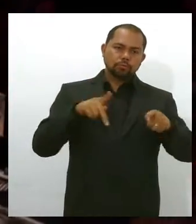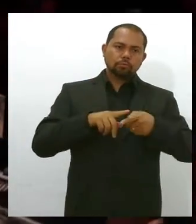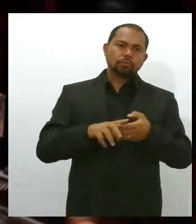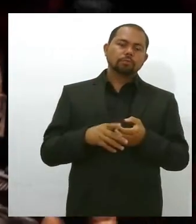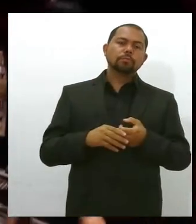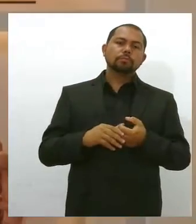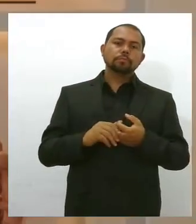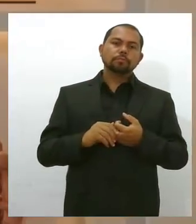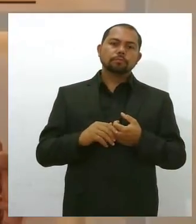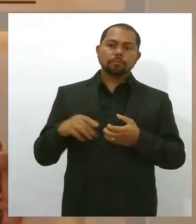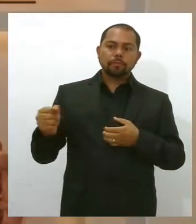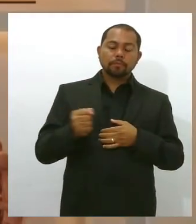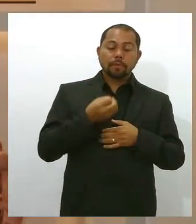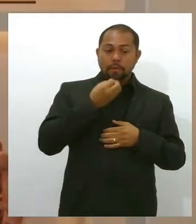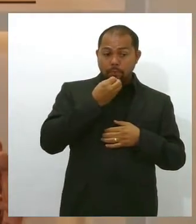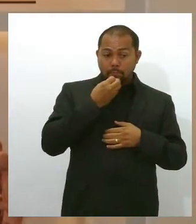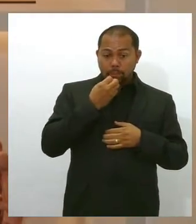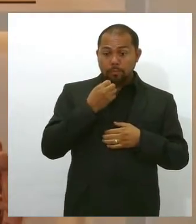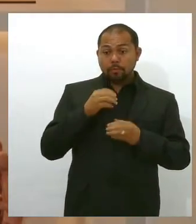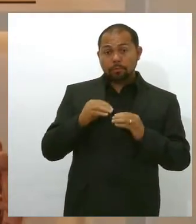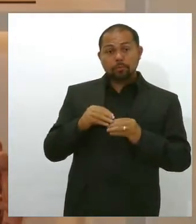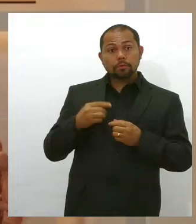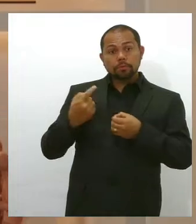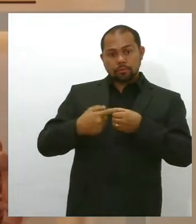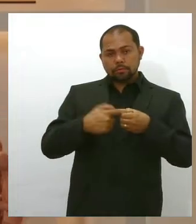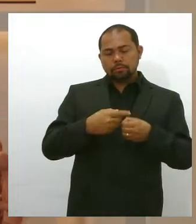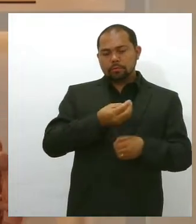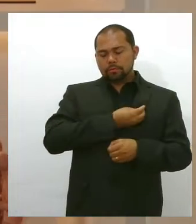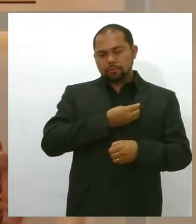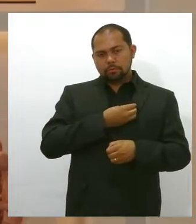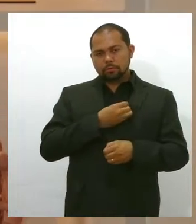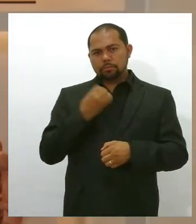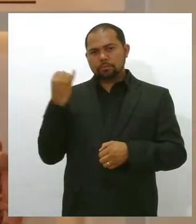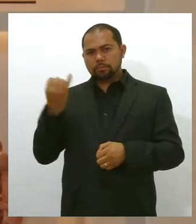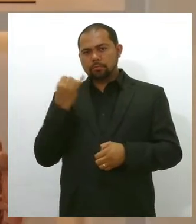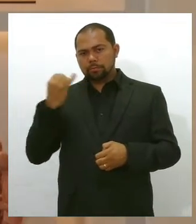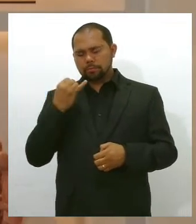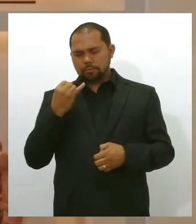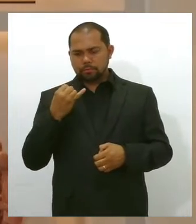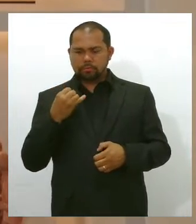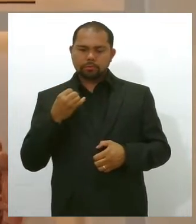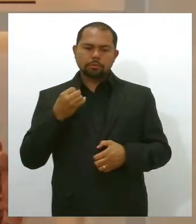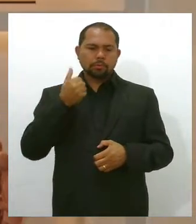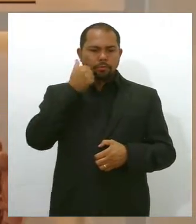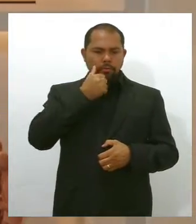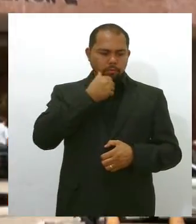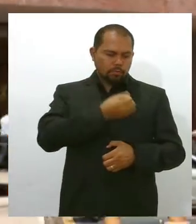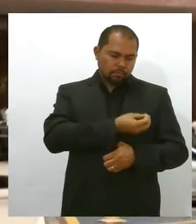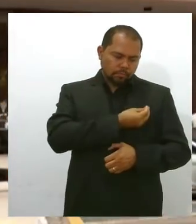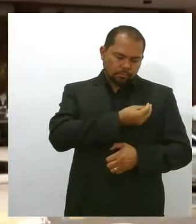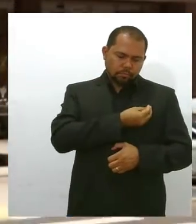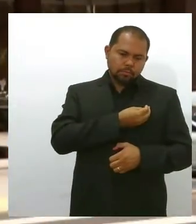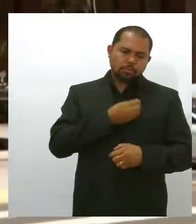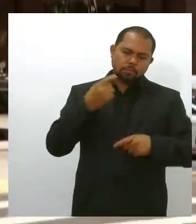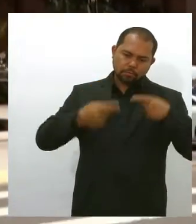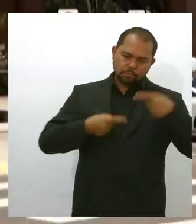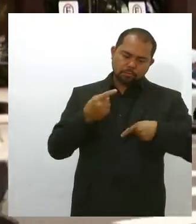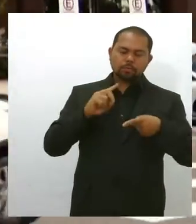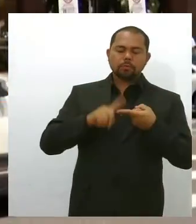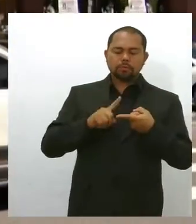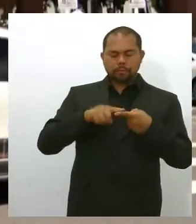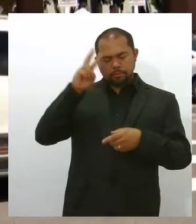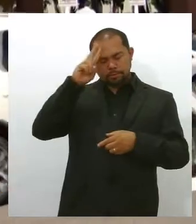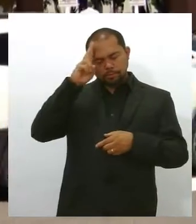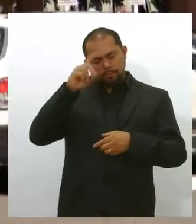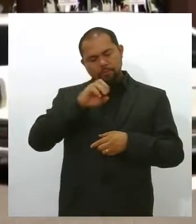cidade de onde ele mora a importância da presença da mulher na política também foi lembrada por Eduardo que falou especificamente